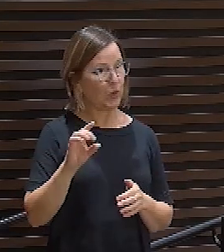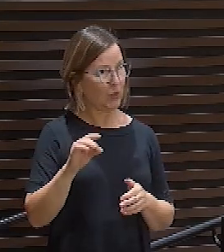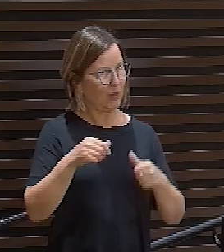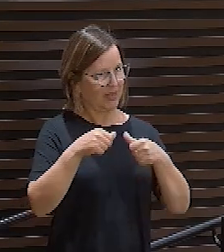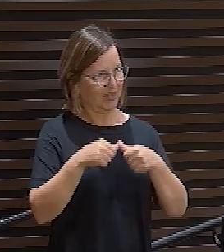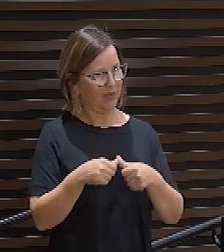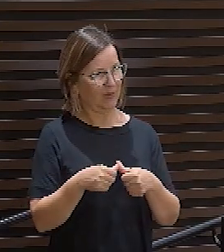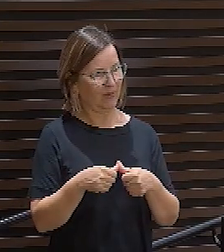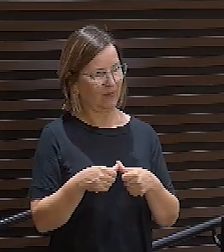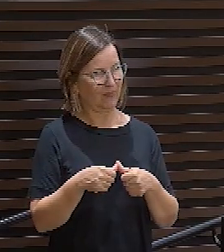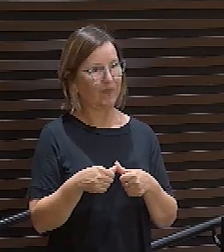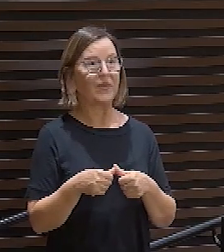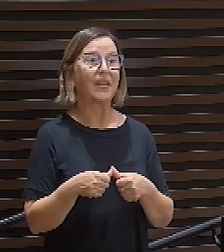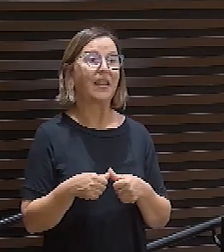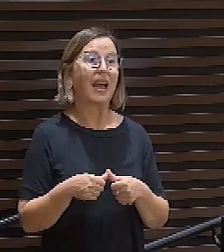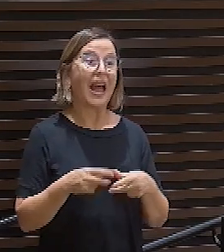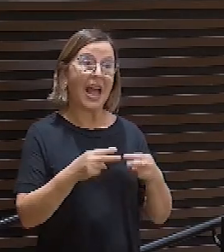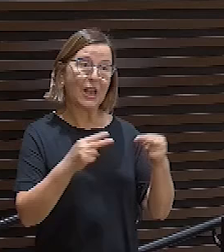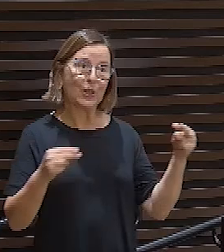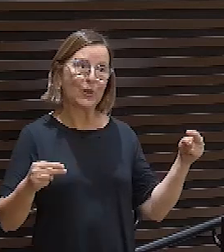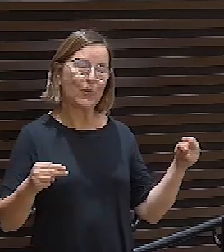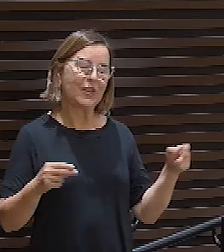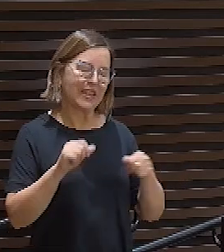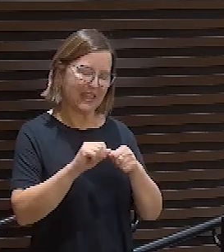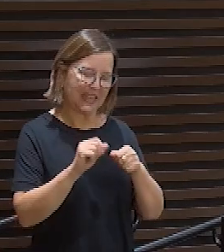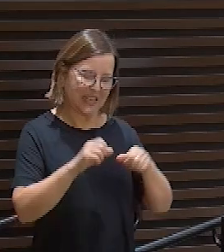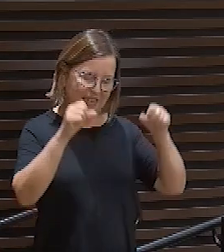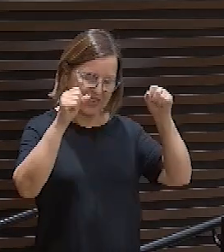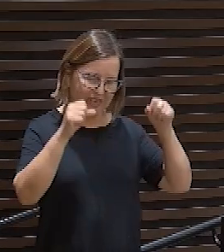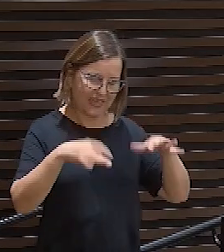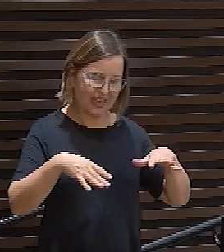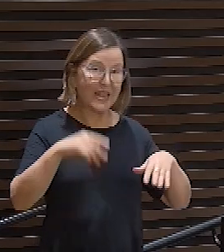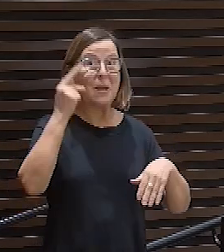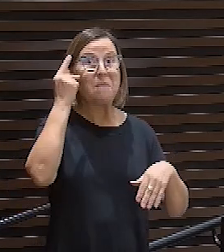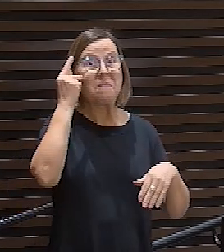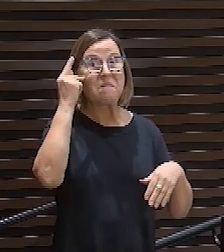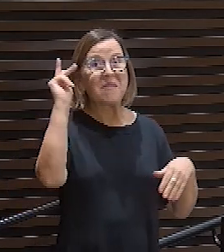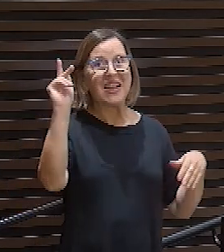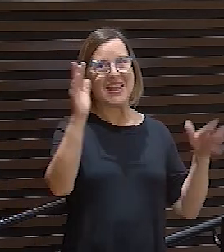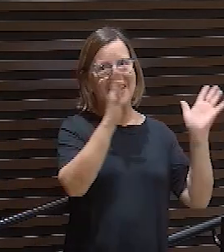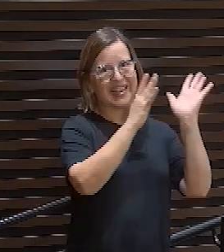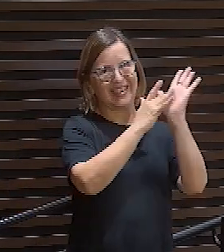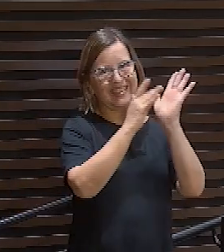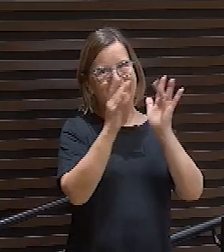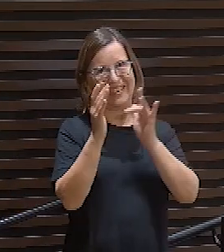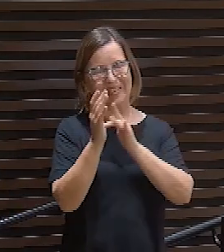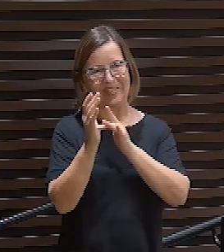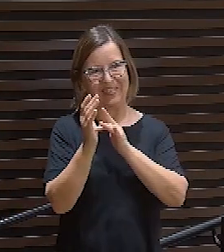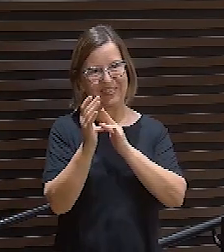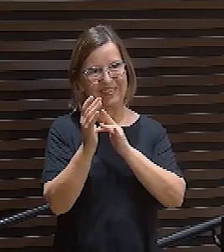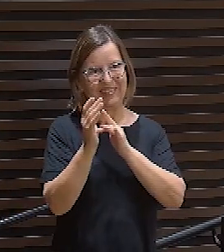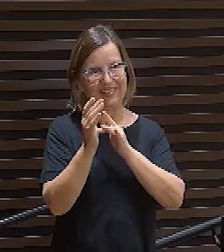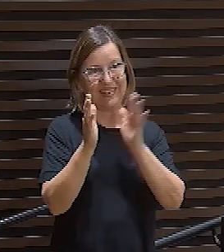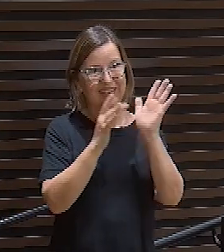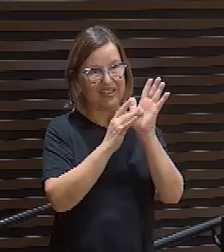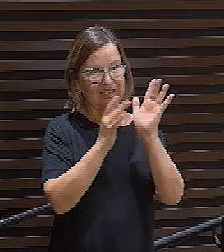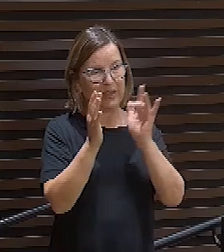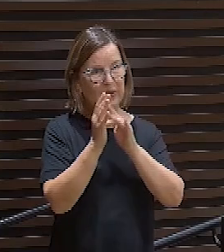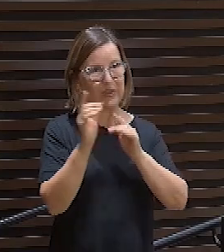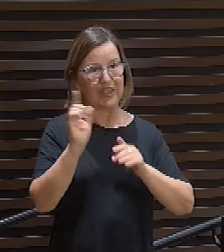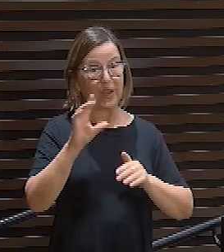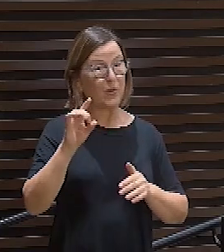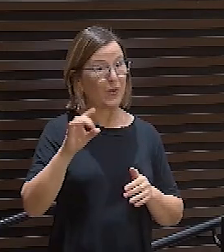que ele é o Criador, as coisas foram criadas para ele. Ele não é só o Criador, ele é o